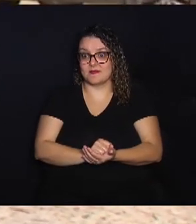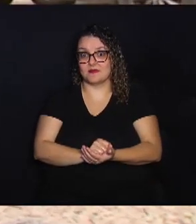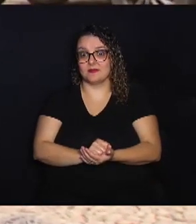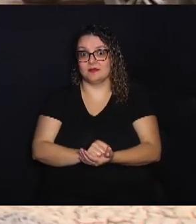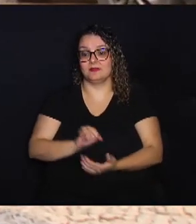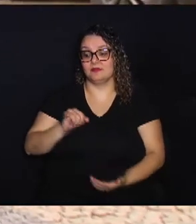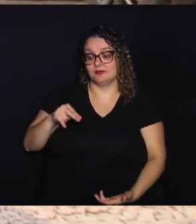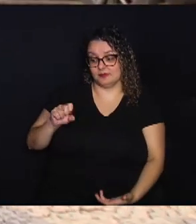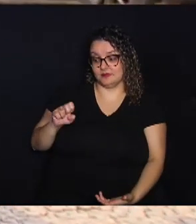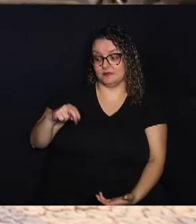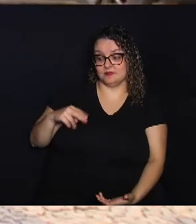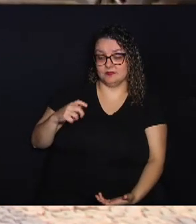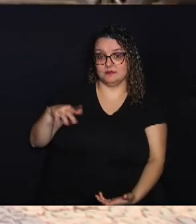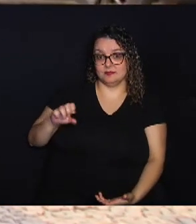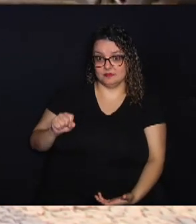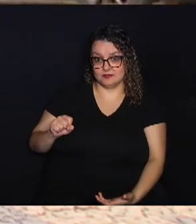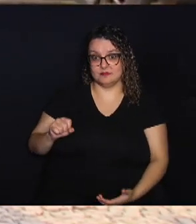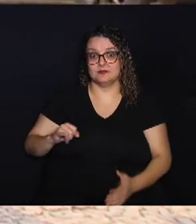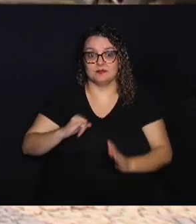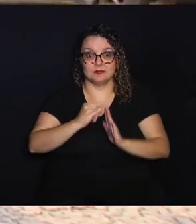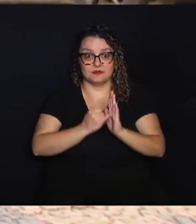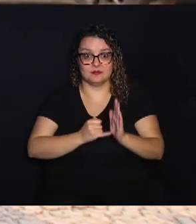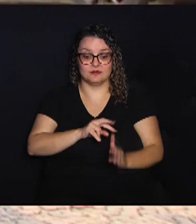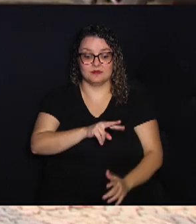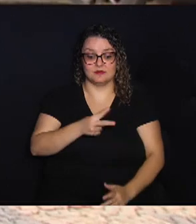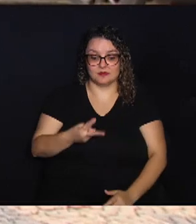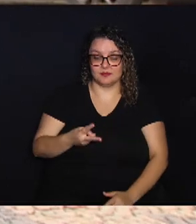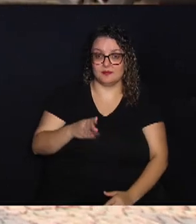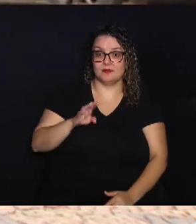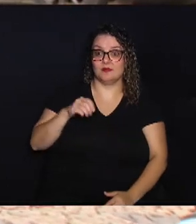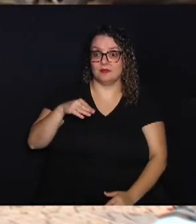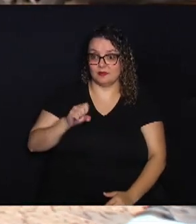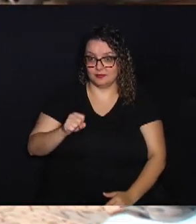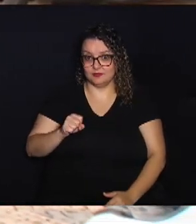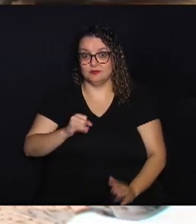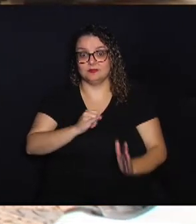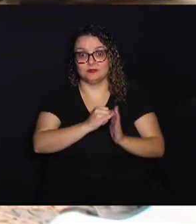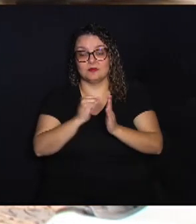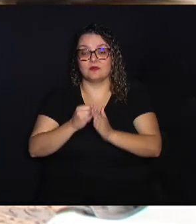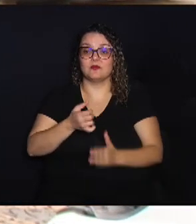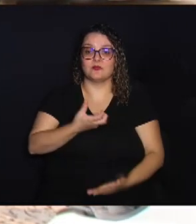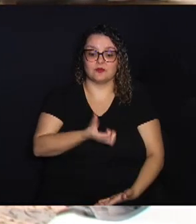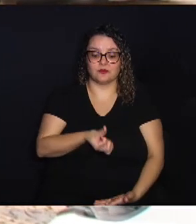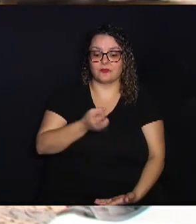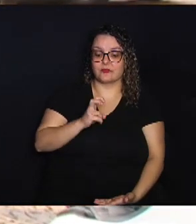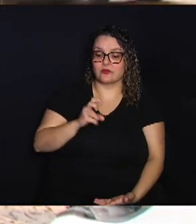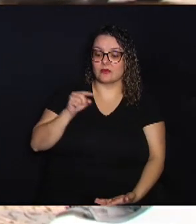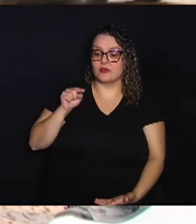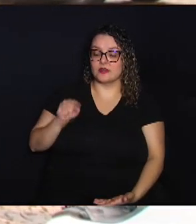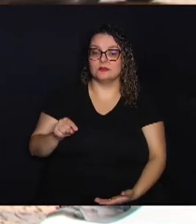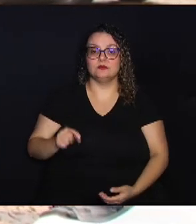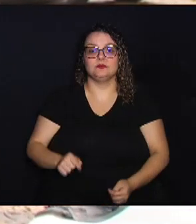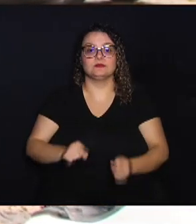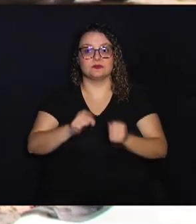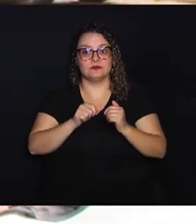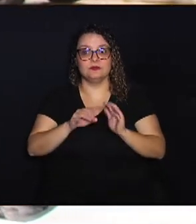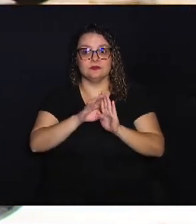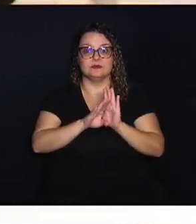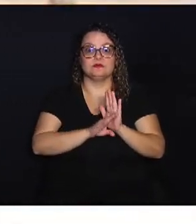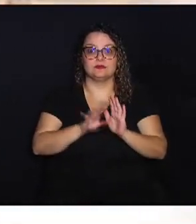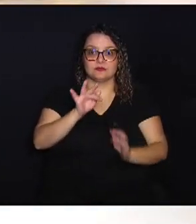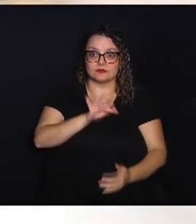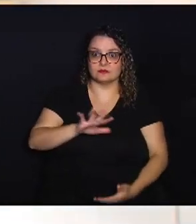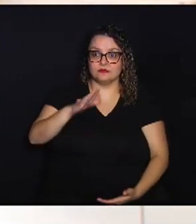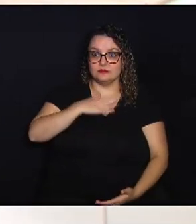do imposto sobre transmissão de bens imóveis e até R$65 mil em benefício do programa federal